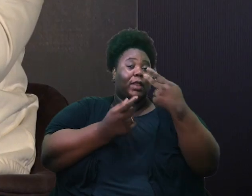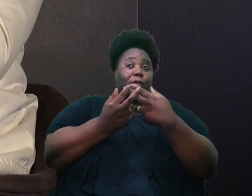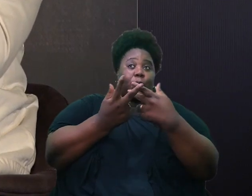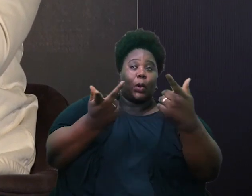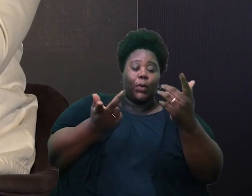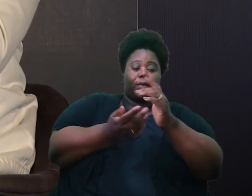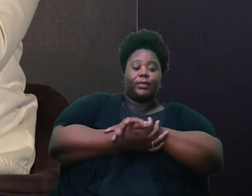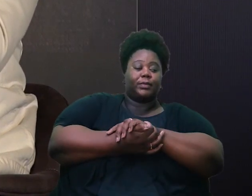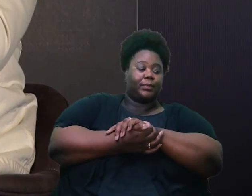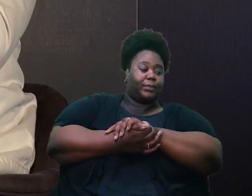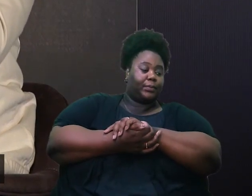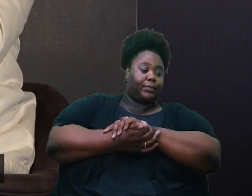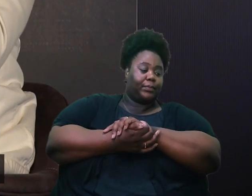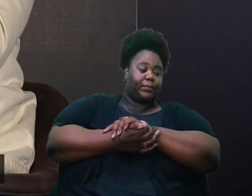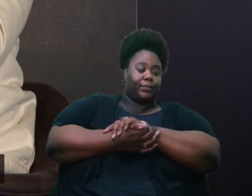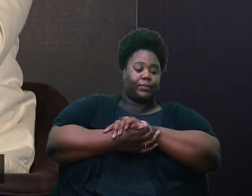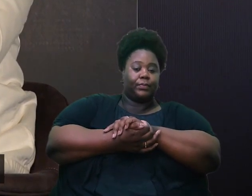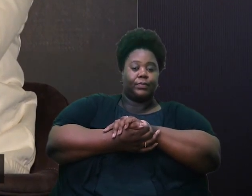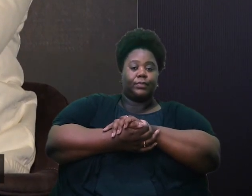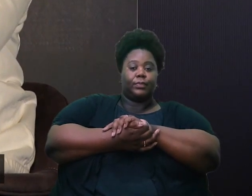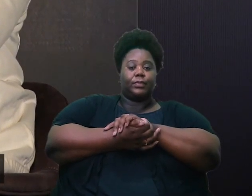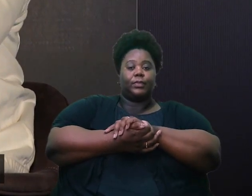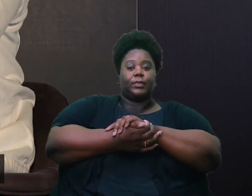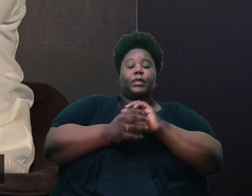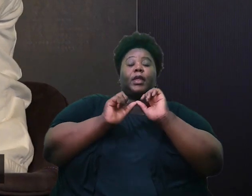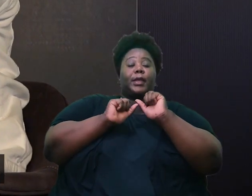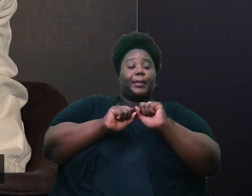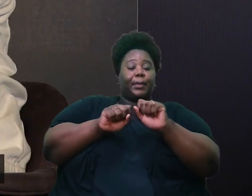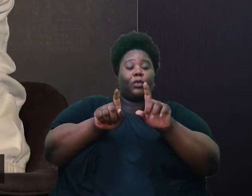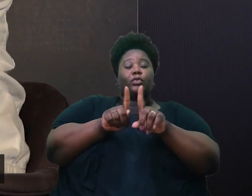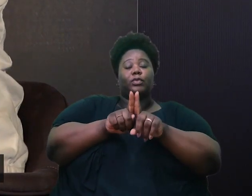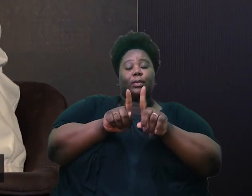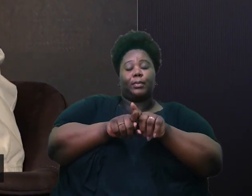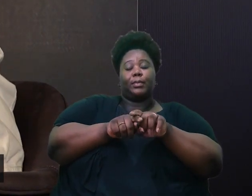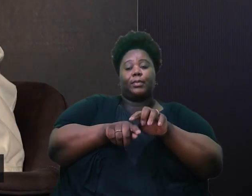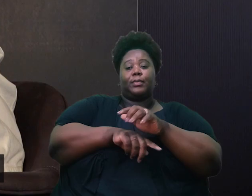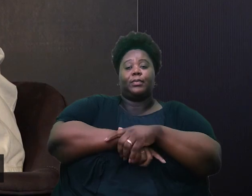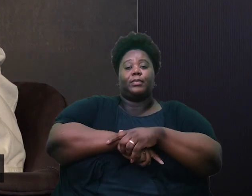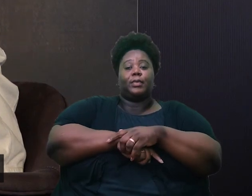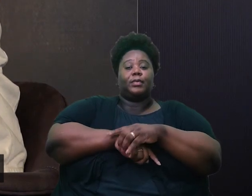coisas que poderiam ser consideradas